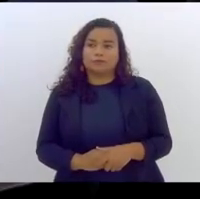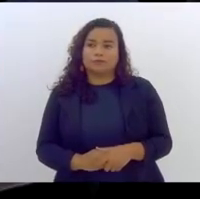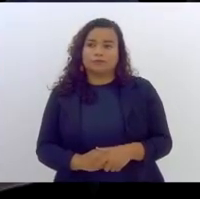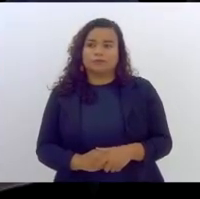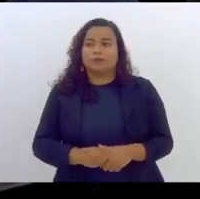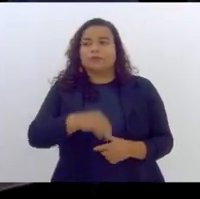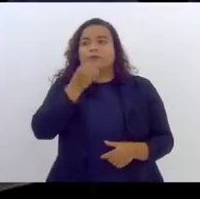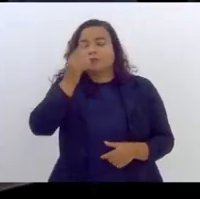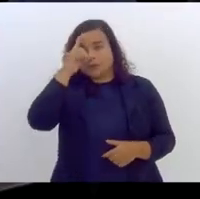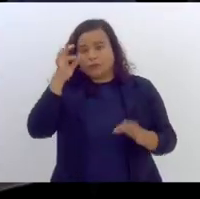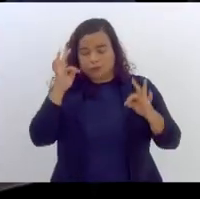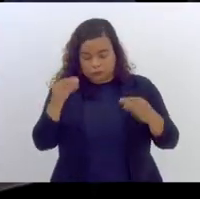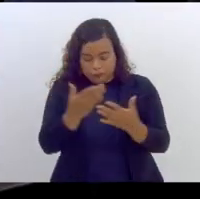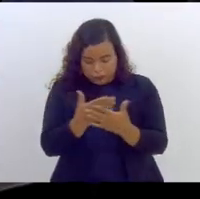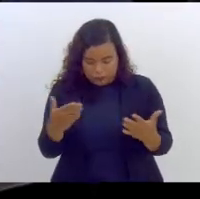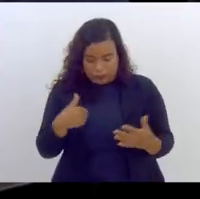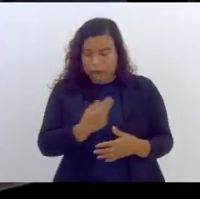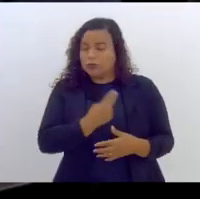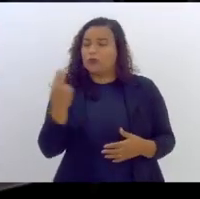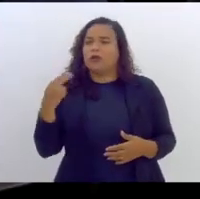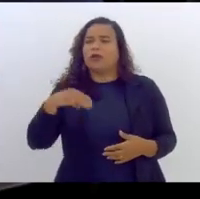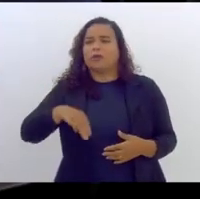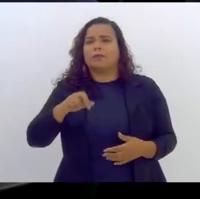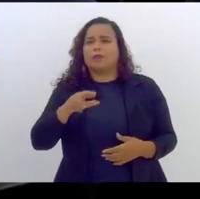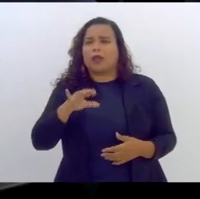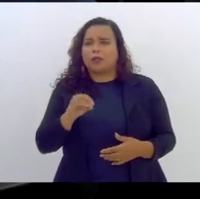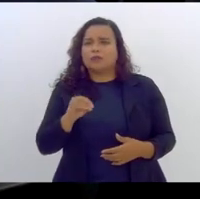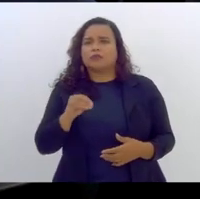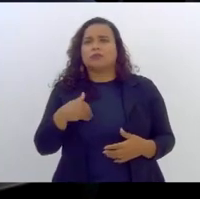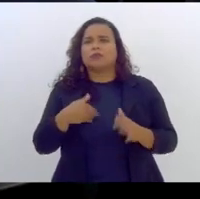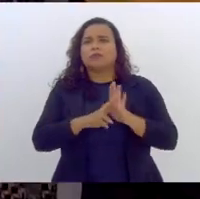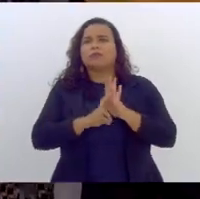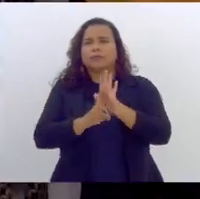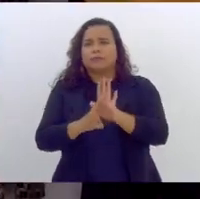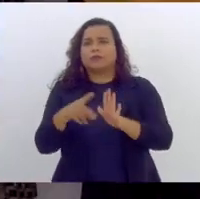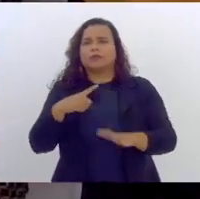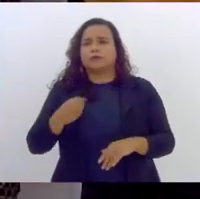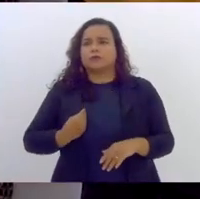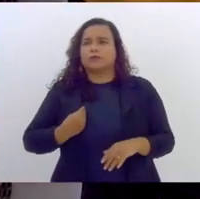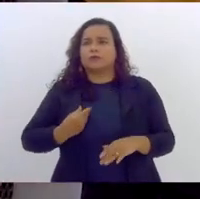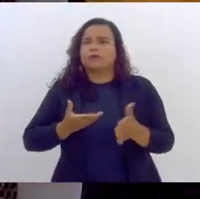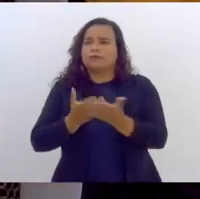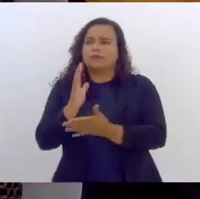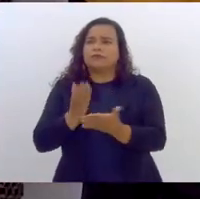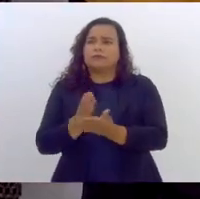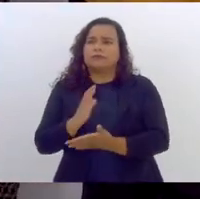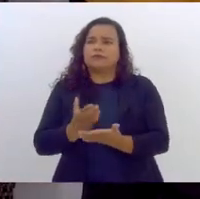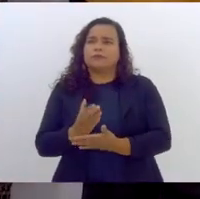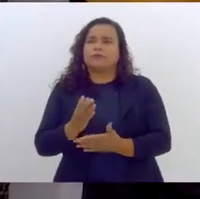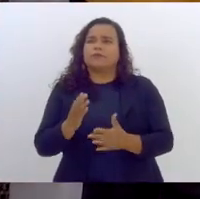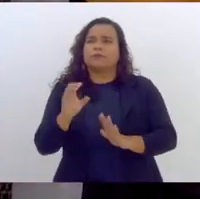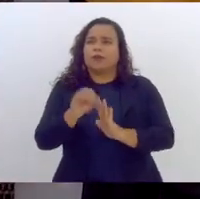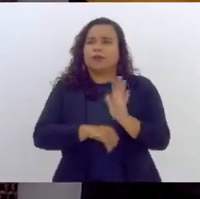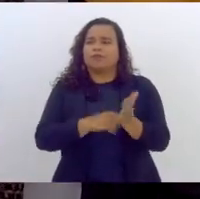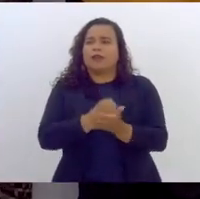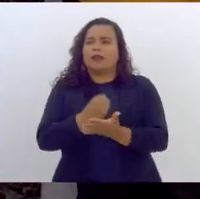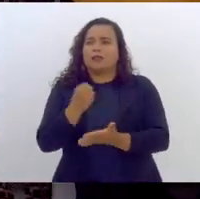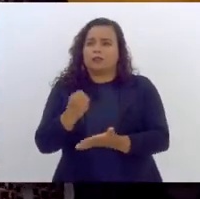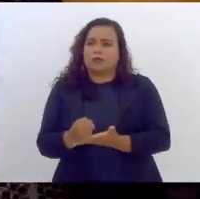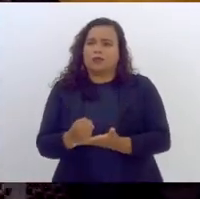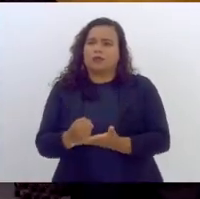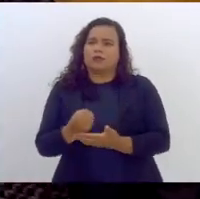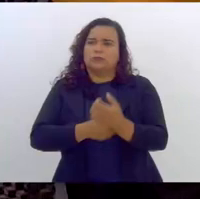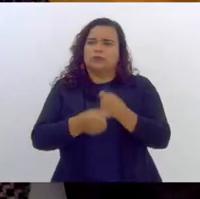Bom dia a todos é o meu nome é Márcia Bebiano Hoje eu estou representando os aprovados de oficial de cartório do concurso de 2008